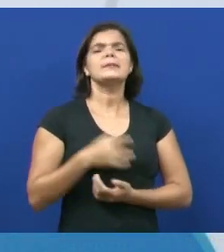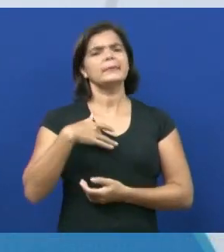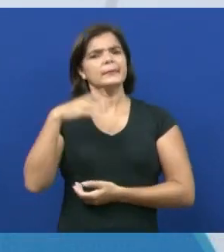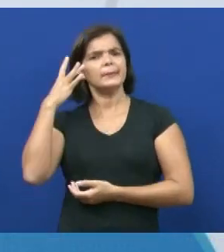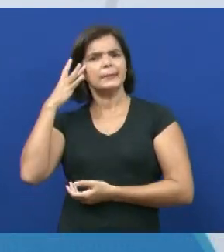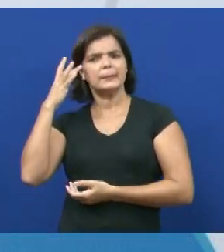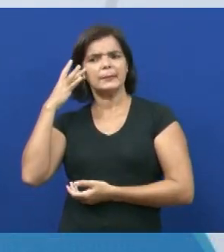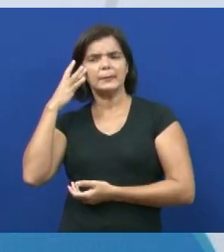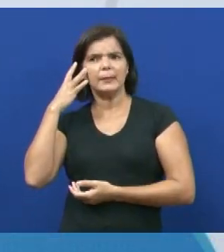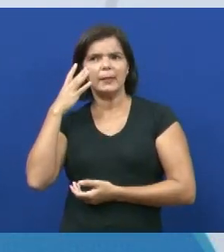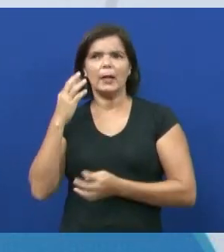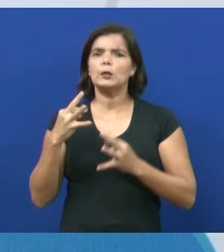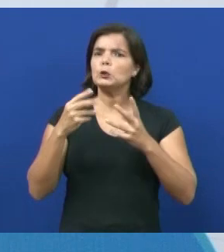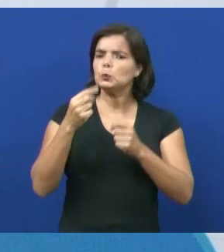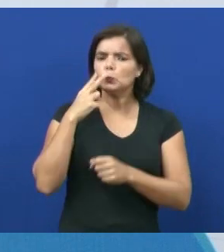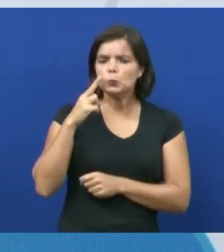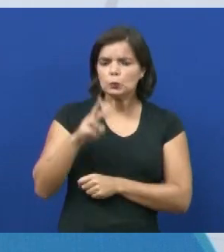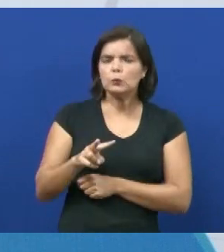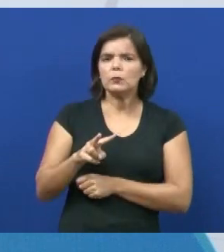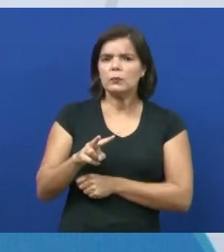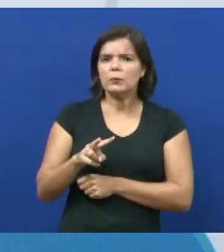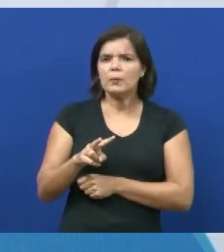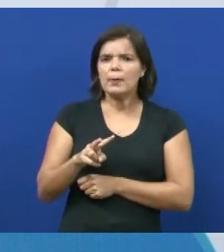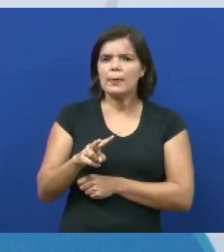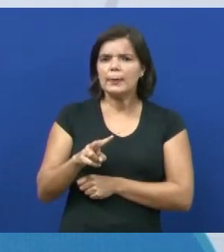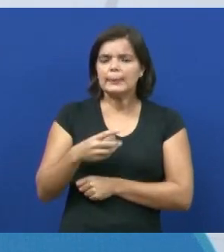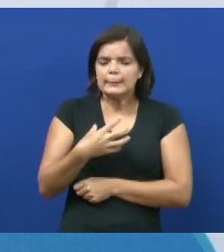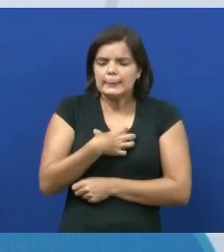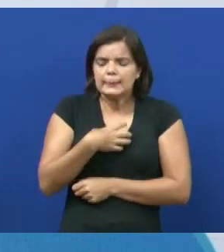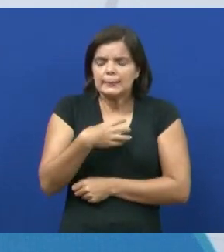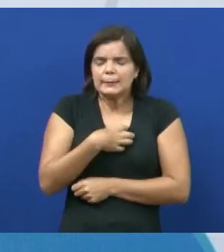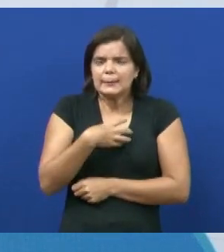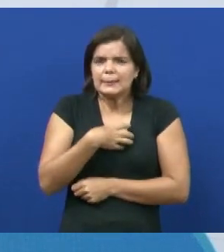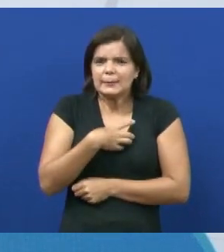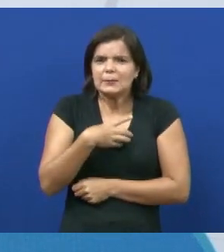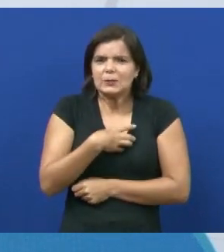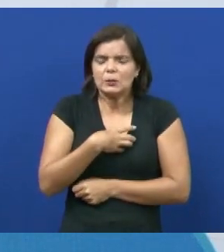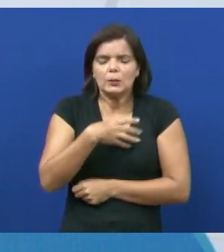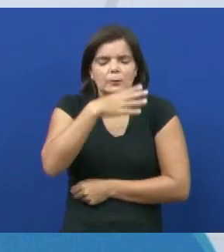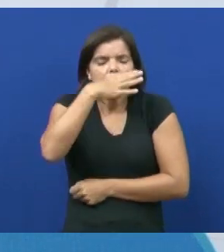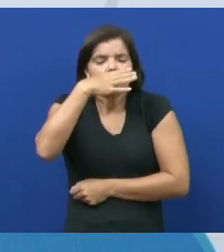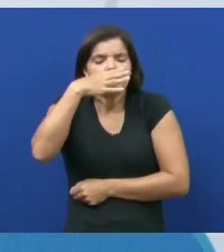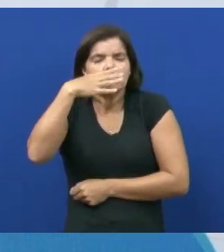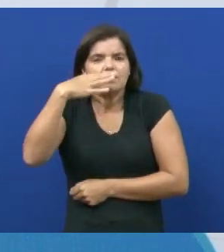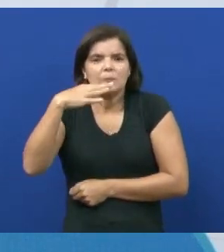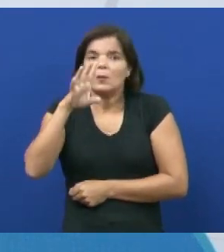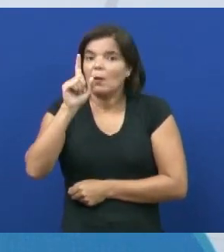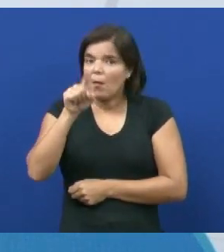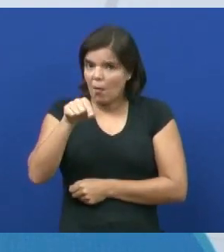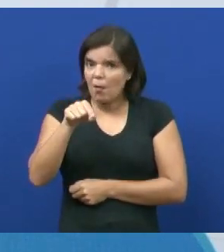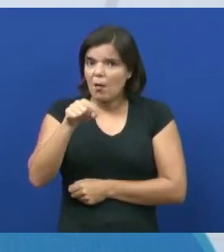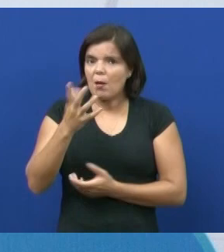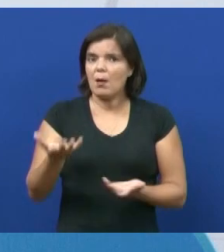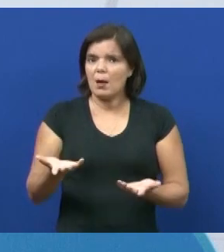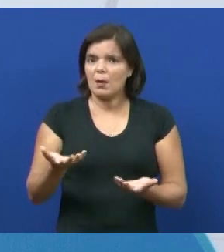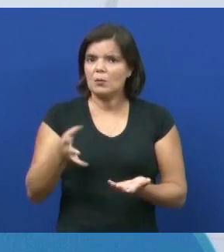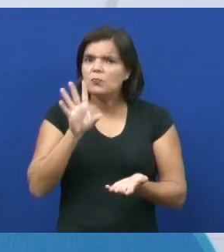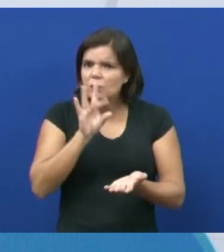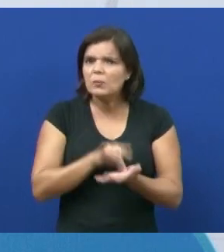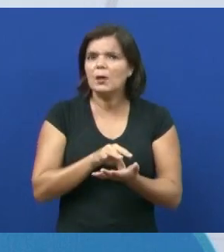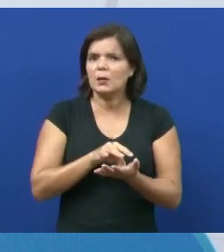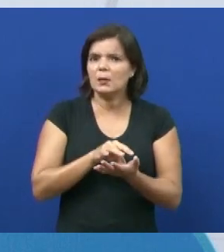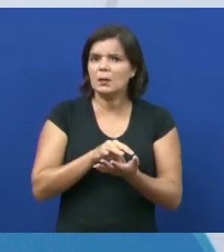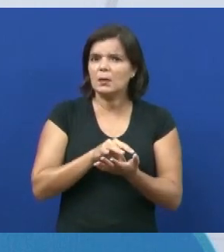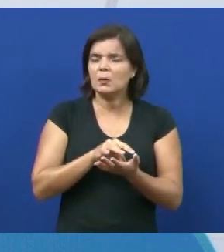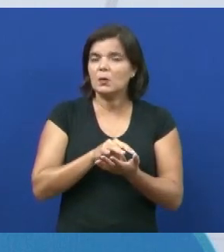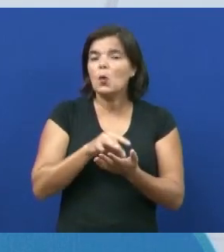Será que tudo que você vê, tudo aquilo que você sente, que você cheira, é realmente real